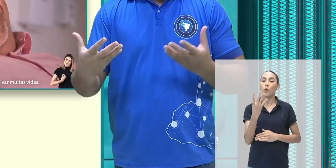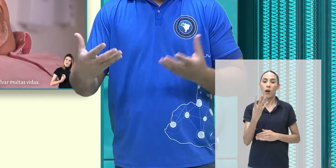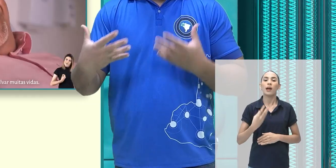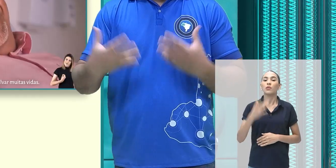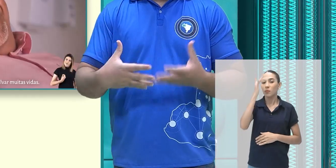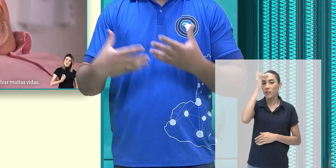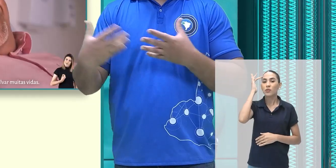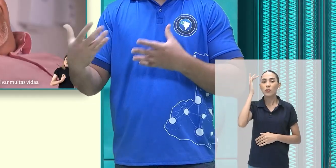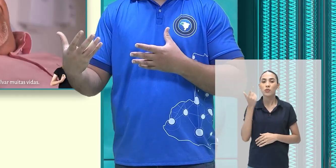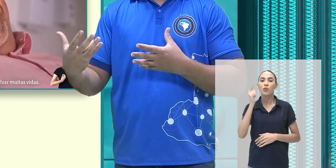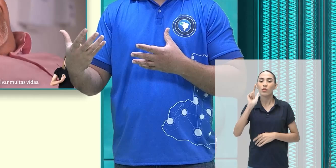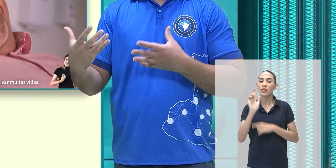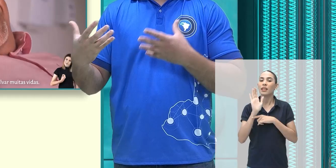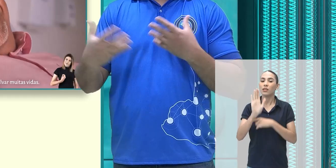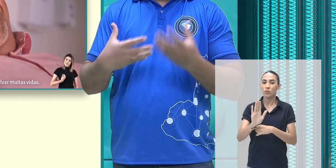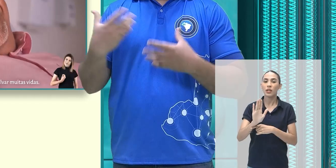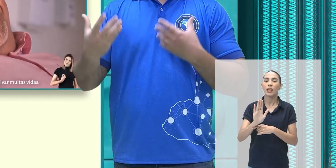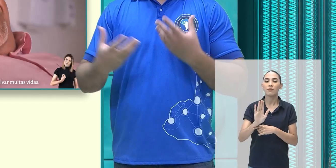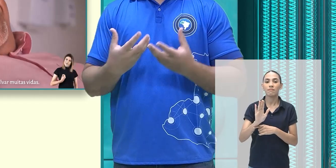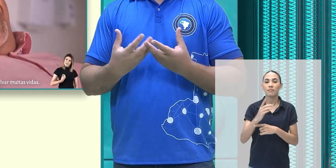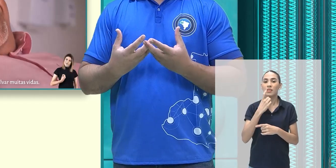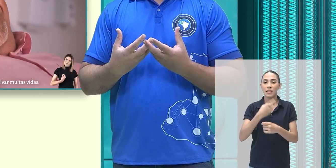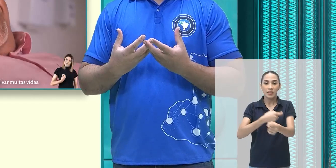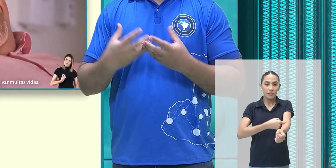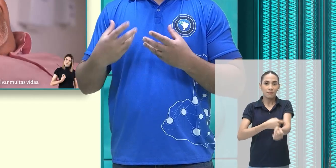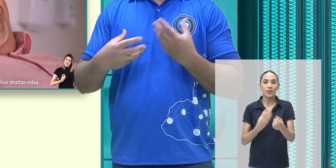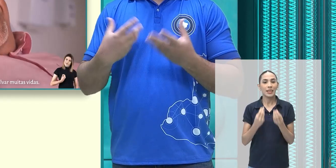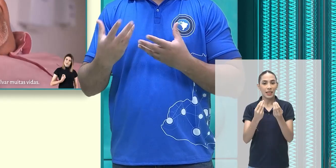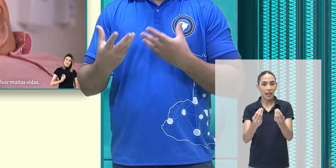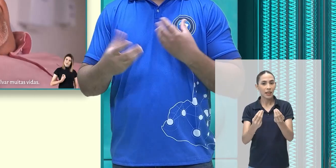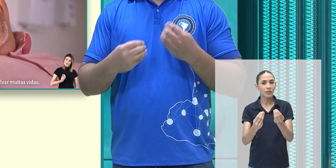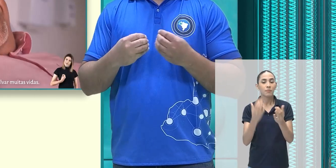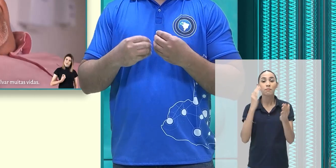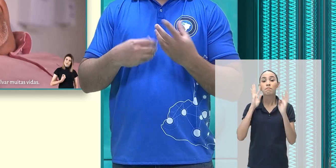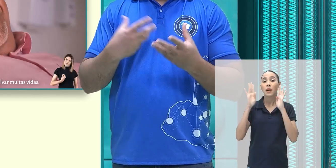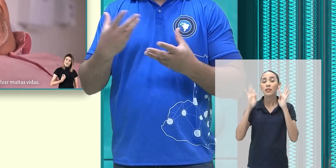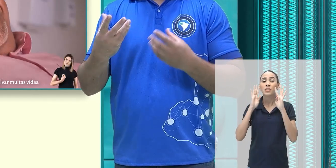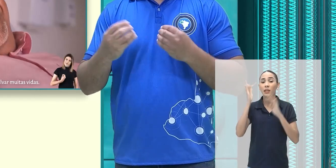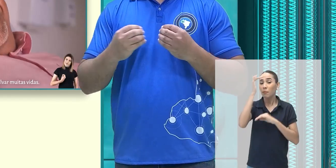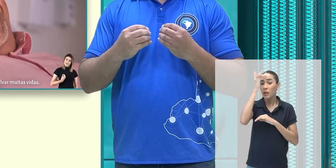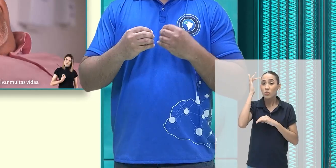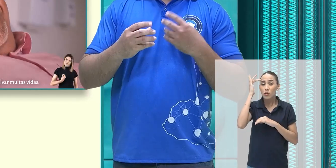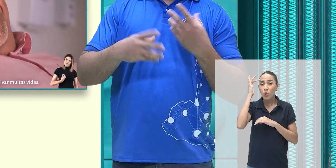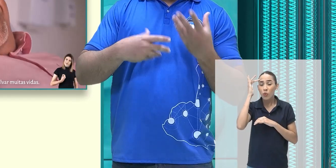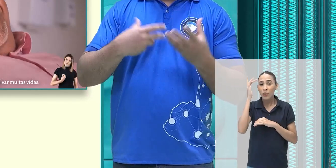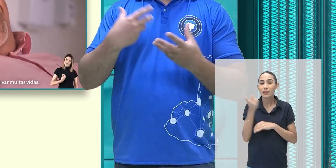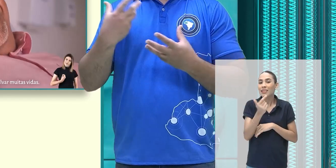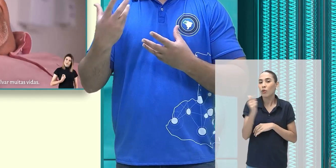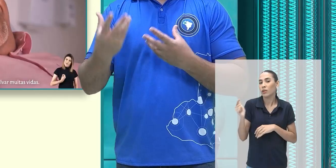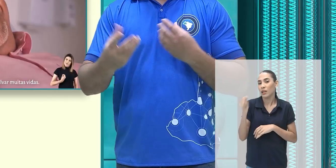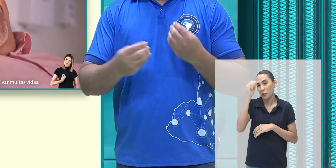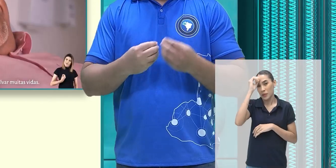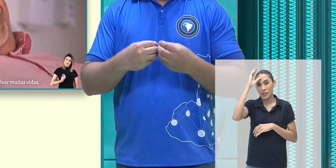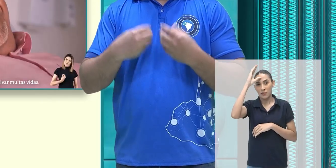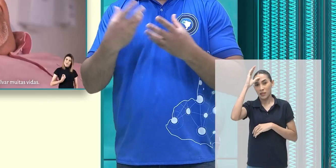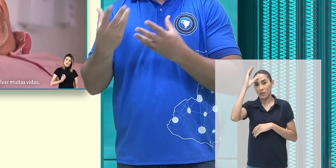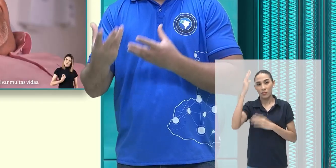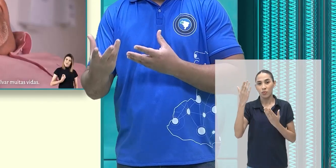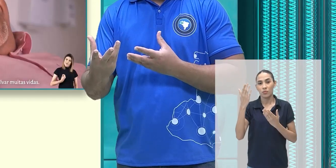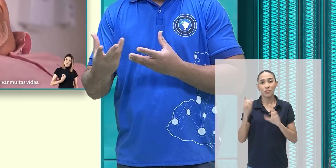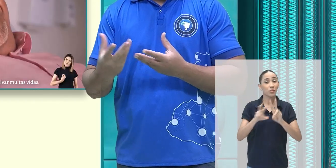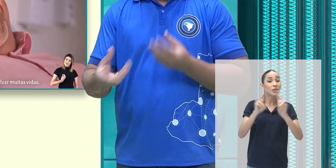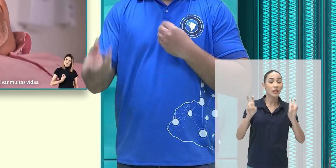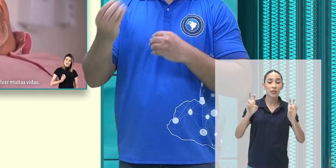4 pessoas podem ser salvas. Imagina essa informação para um indivíduo, uma pessoa leiga, que não tem tanto conhecimento a respeito